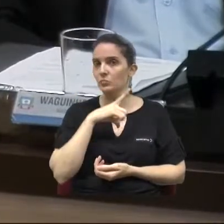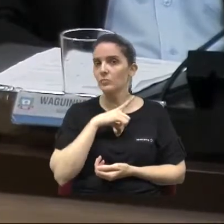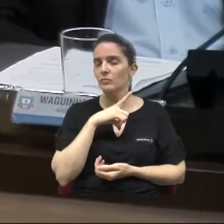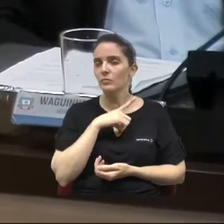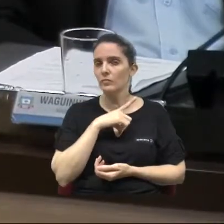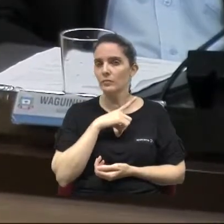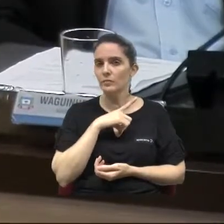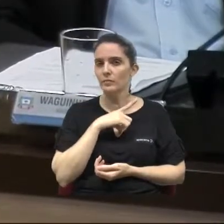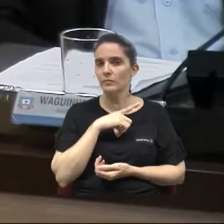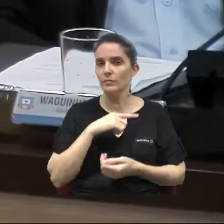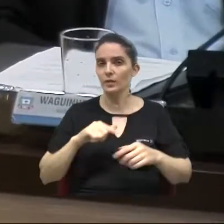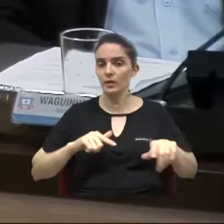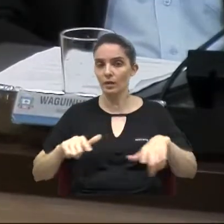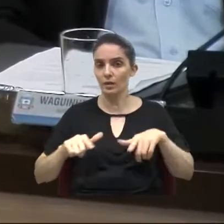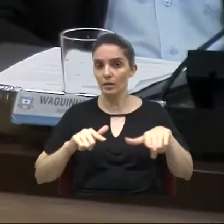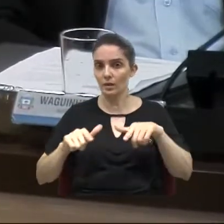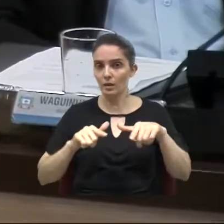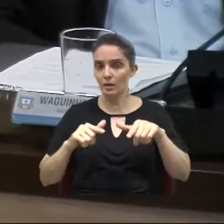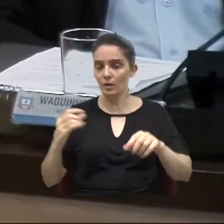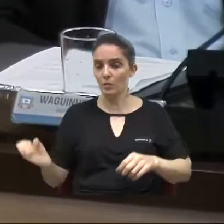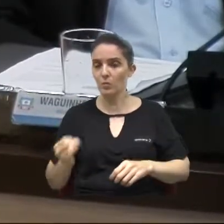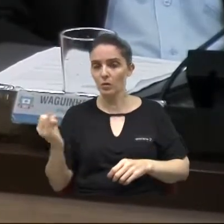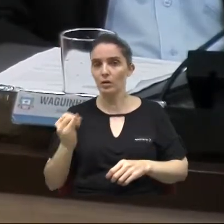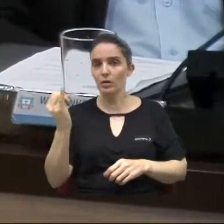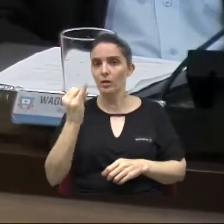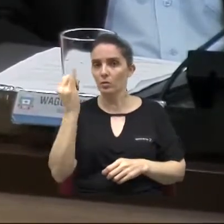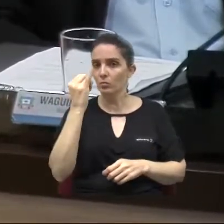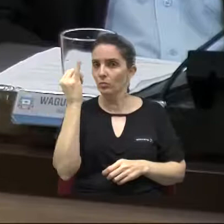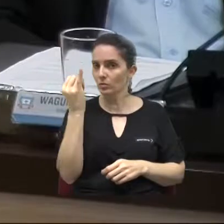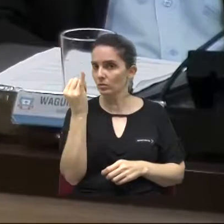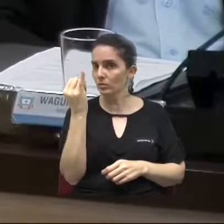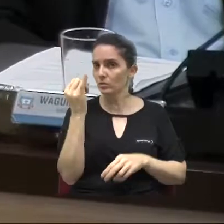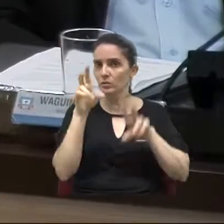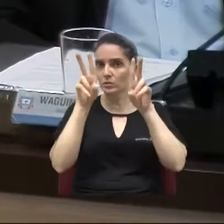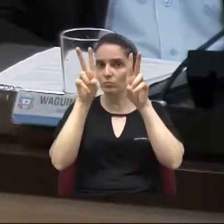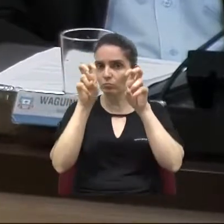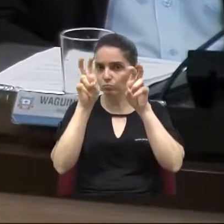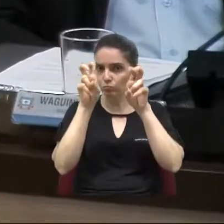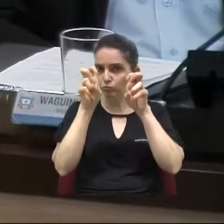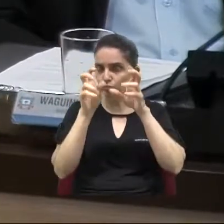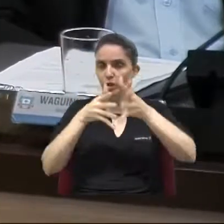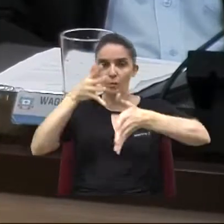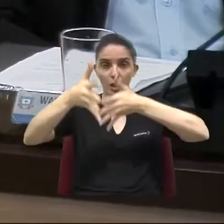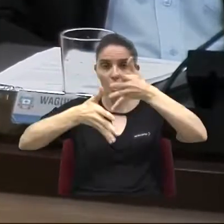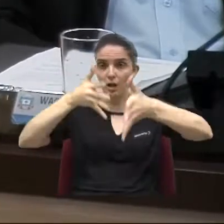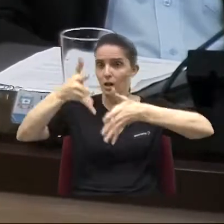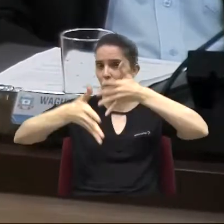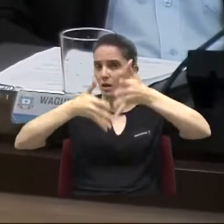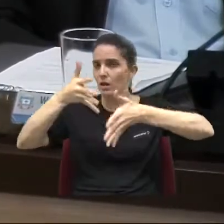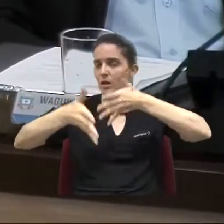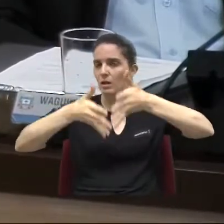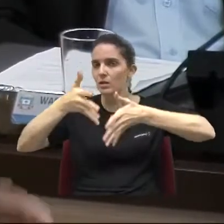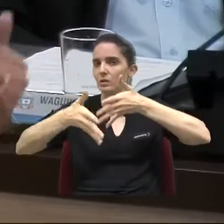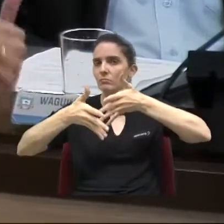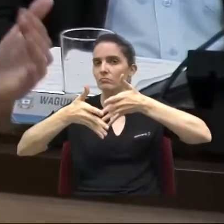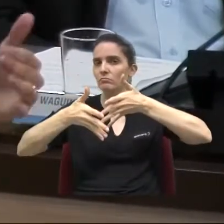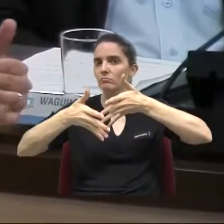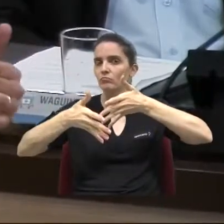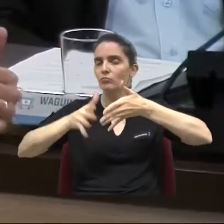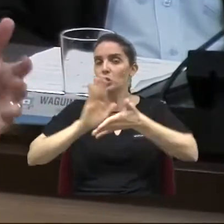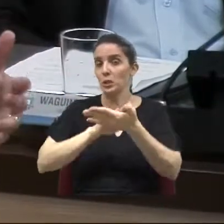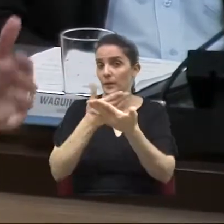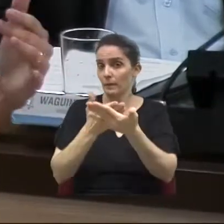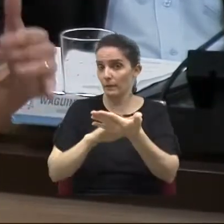trabalho muito importante dentro da questão das Libras e que prepara intérpretes, e não